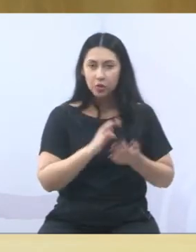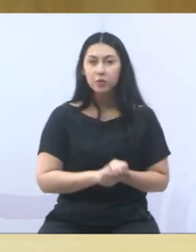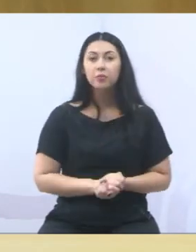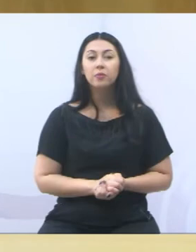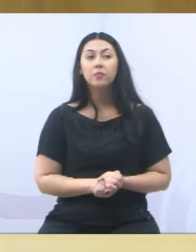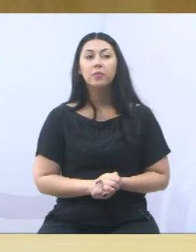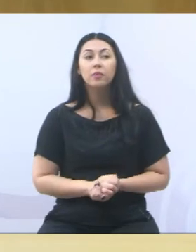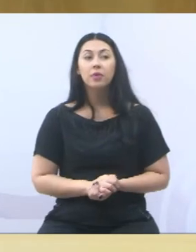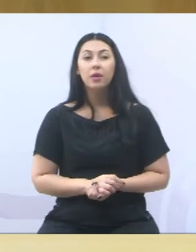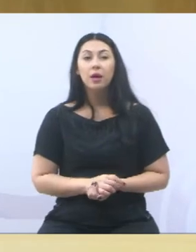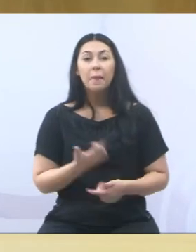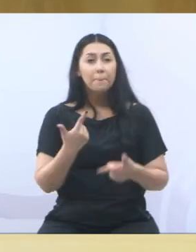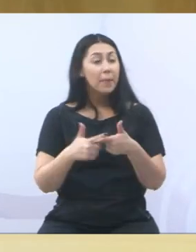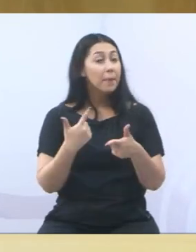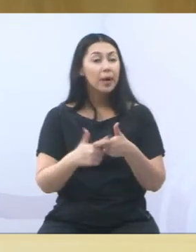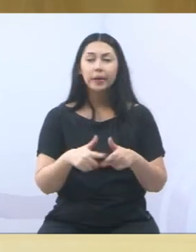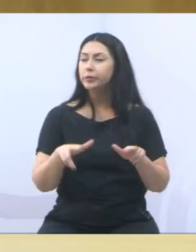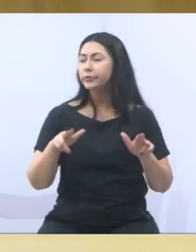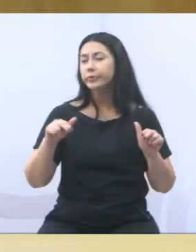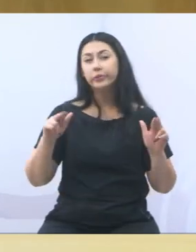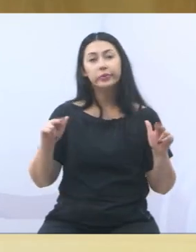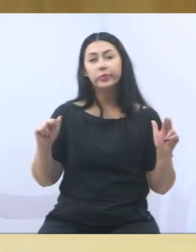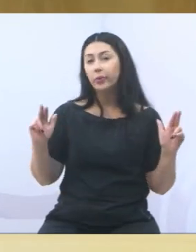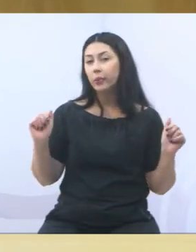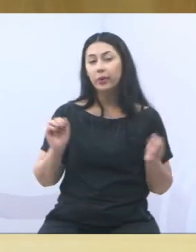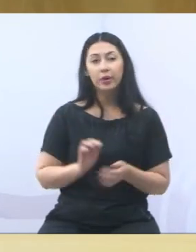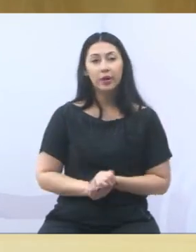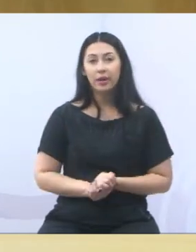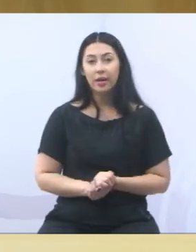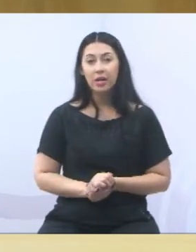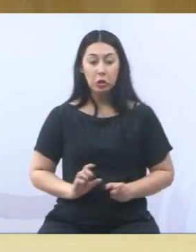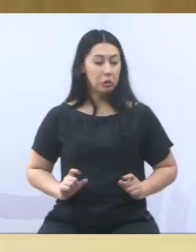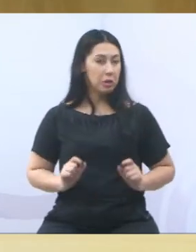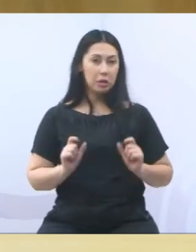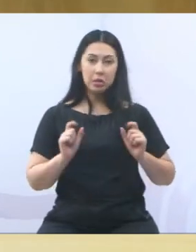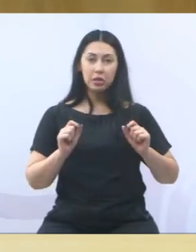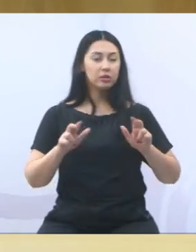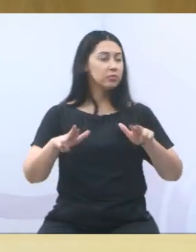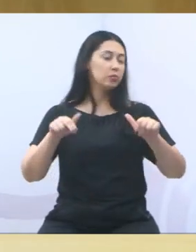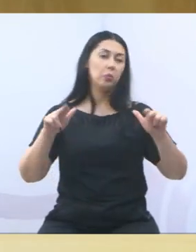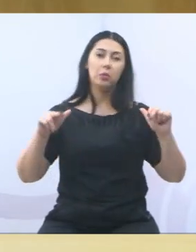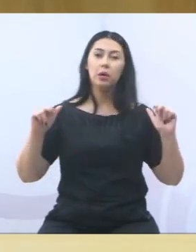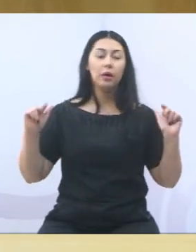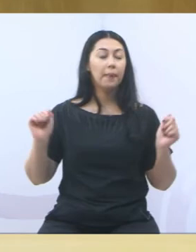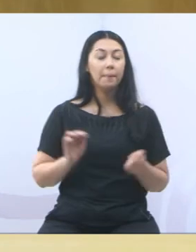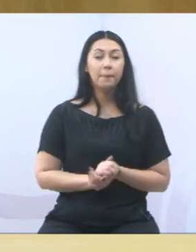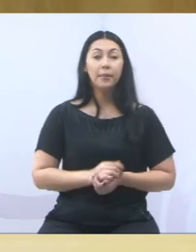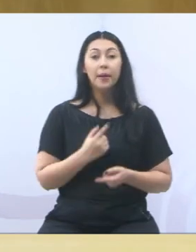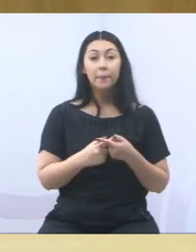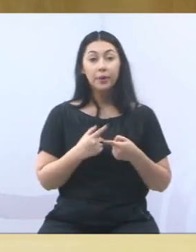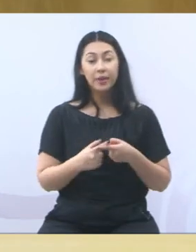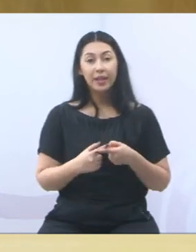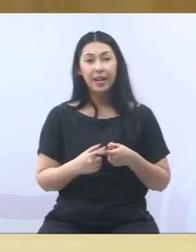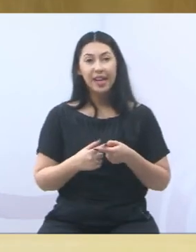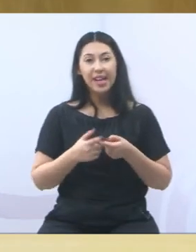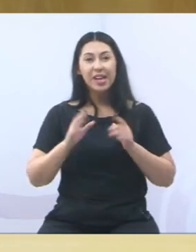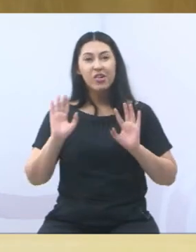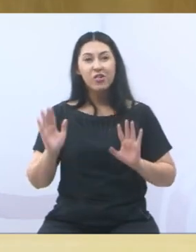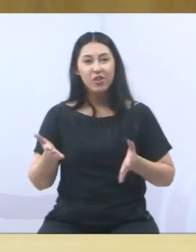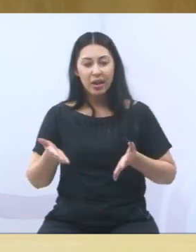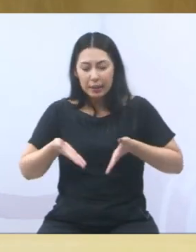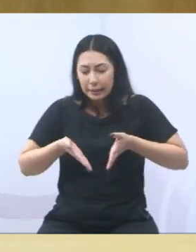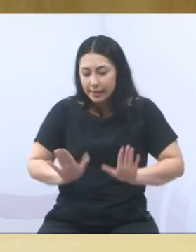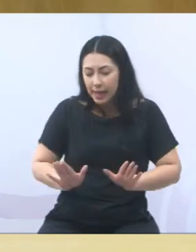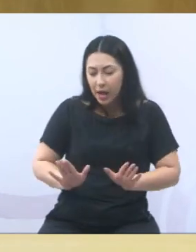fêmeas. Nunca tive problema na minha casa com fêmea com câncer de mama, nunca. Porque logo pequenininha eu já